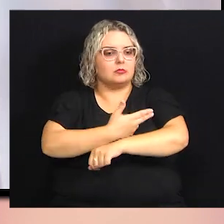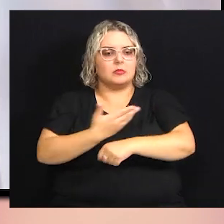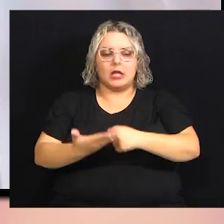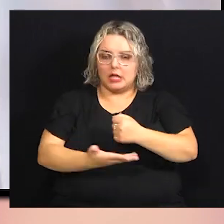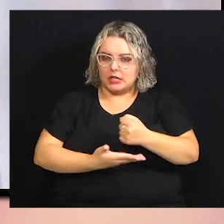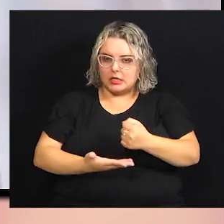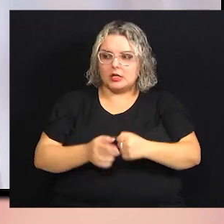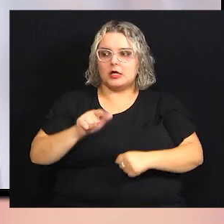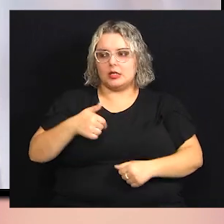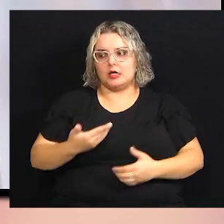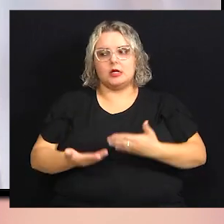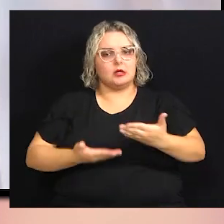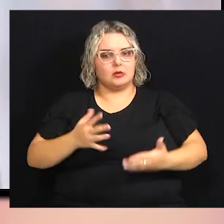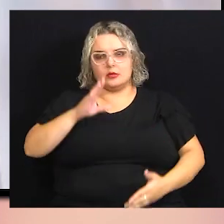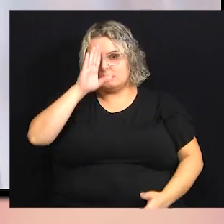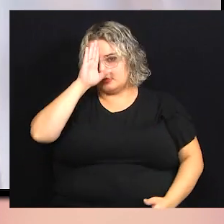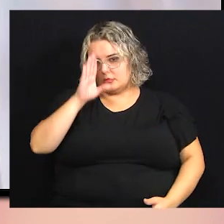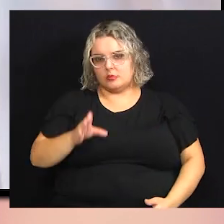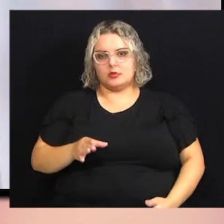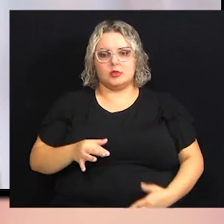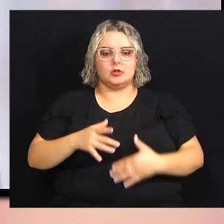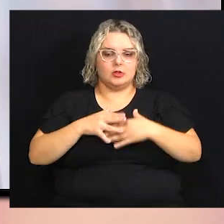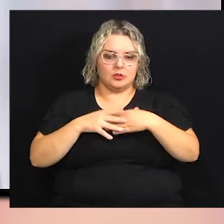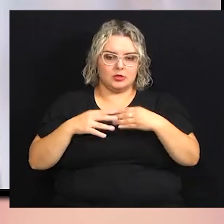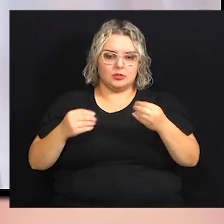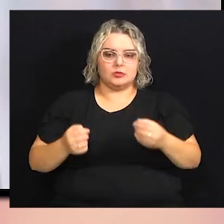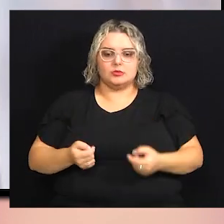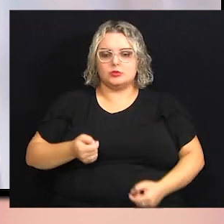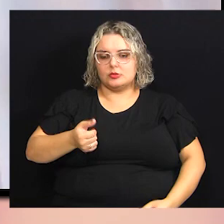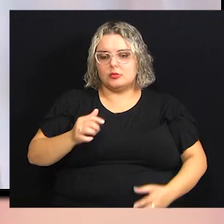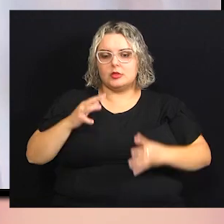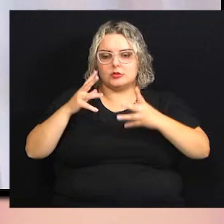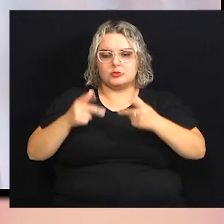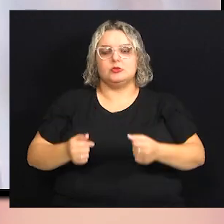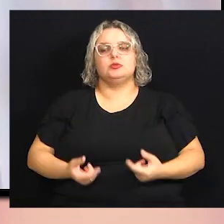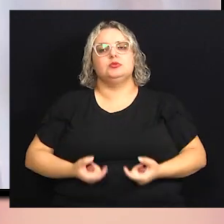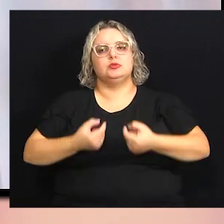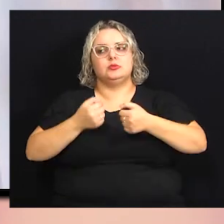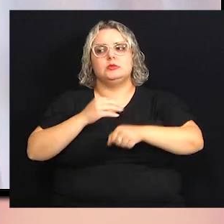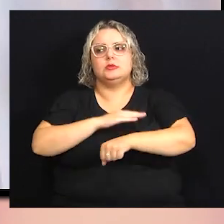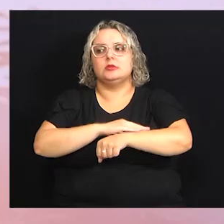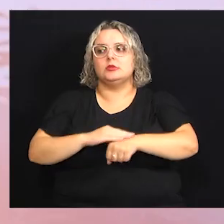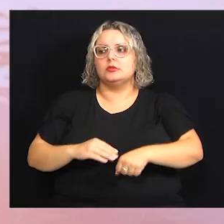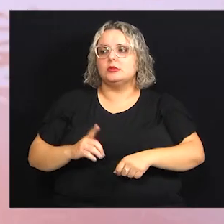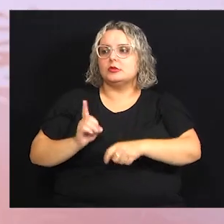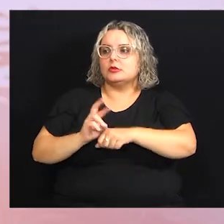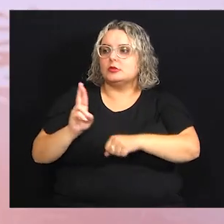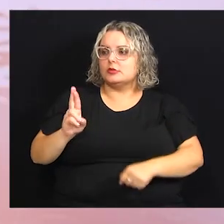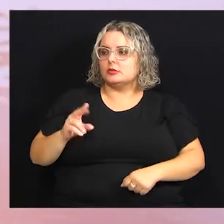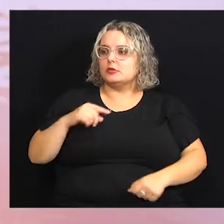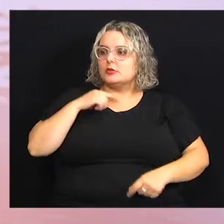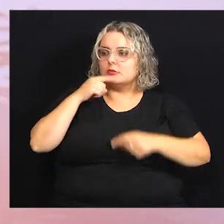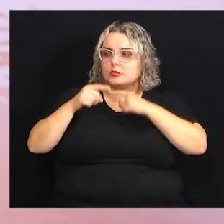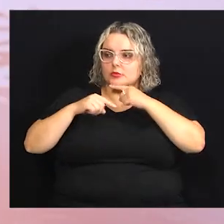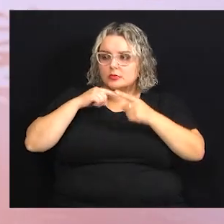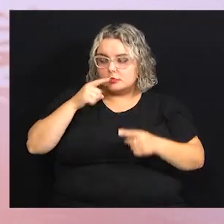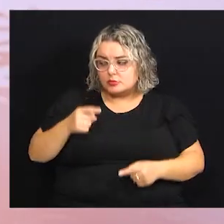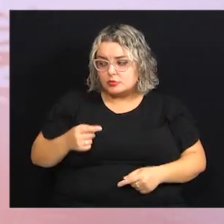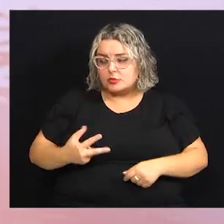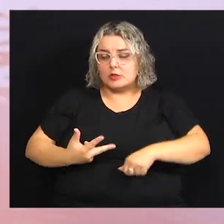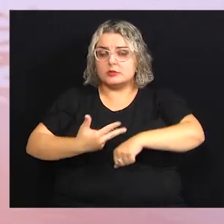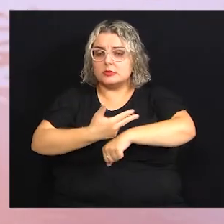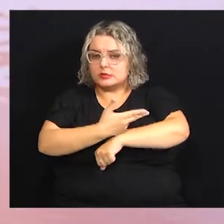cirúrgico, basicamente, é o tratamento principal e curativo de quase todos os cânceres de pele. Doutor, uma dúvida em relação